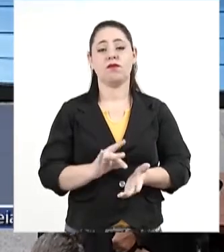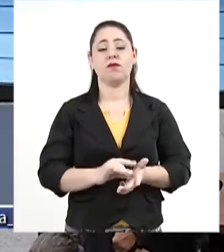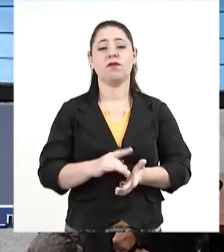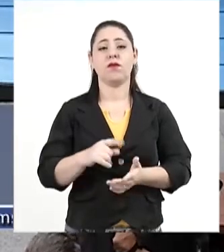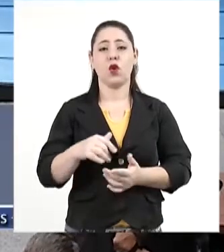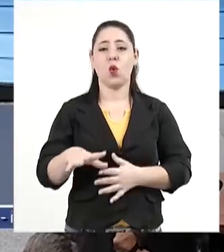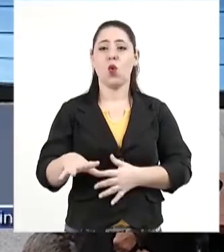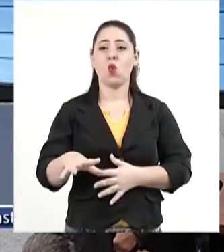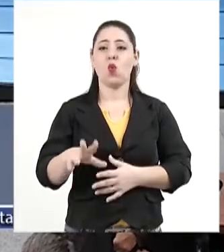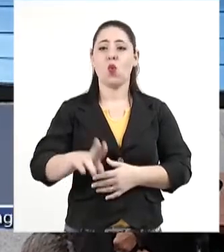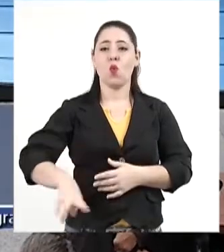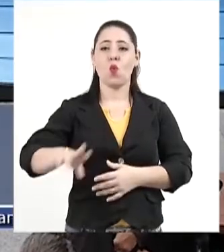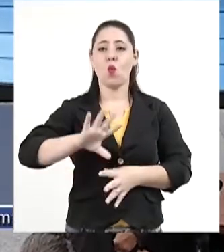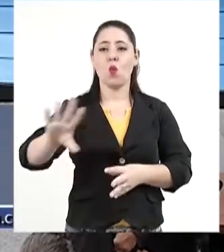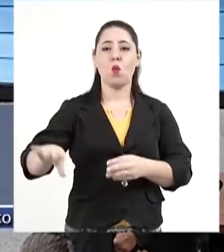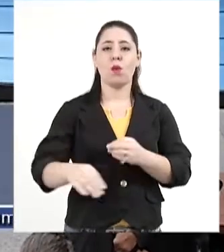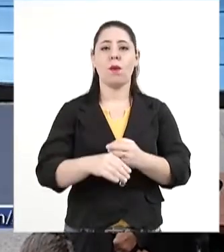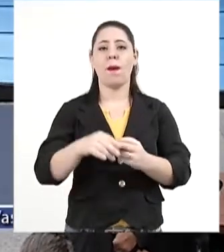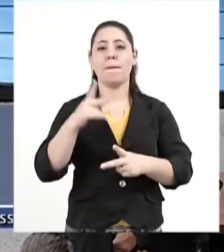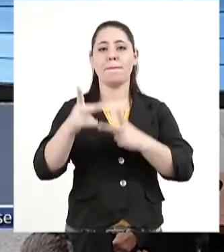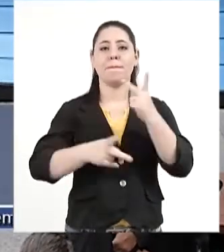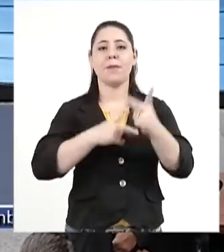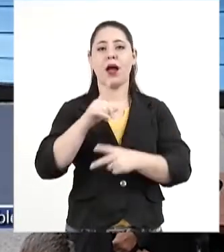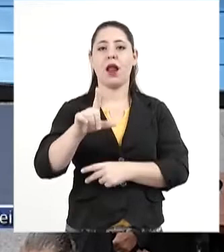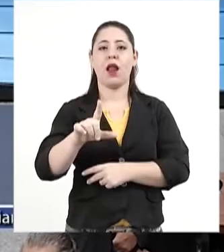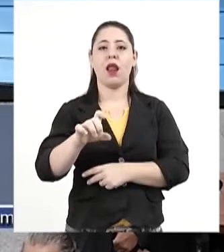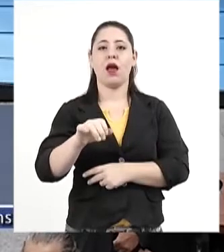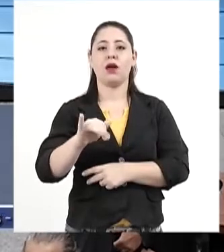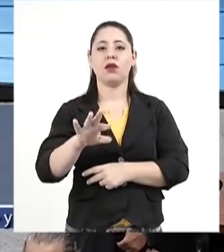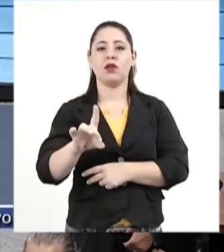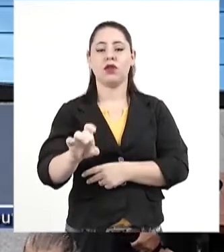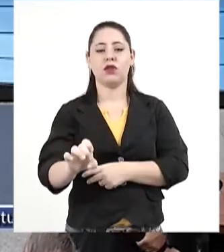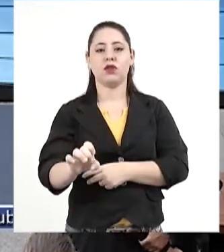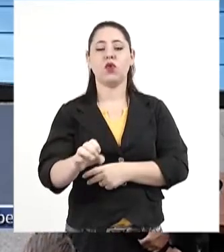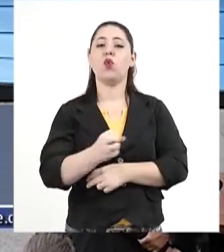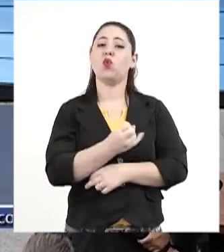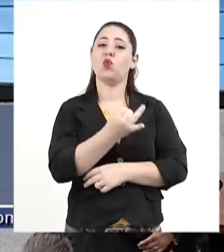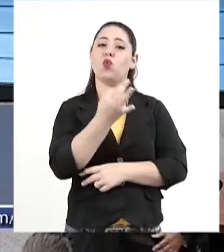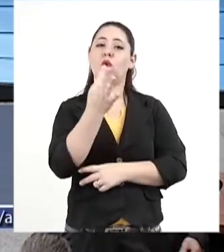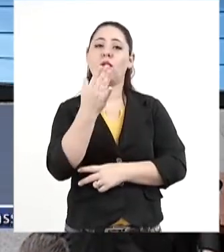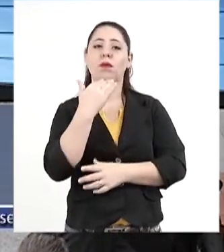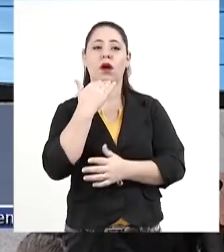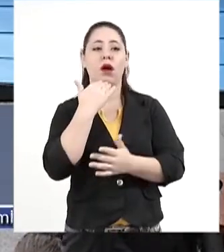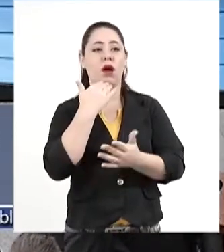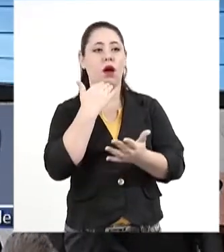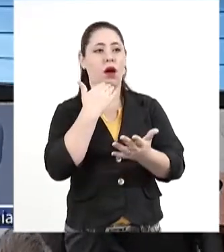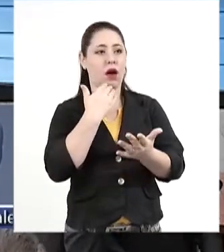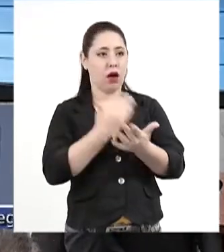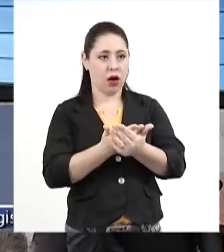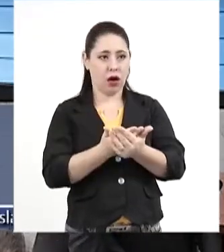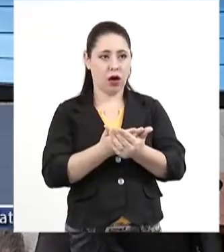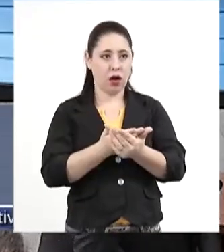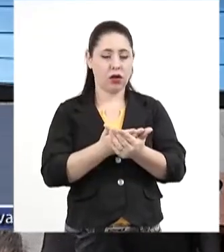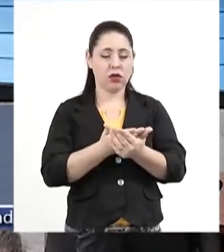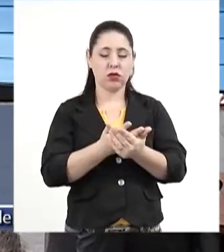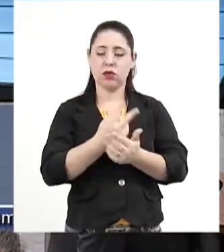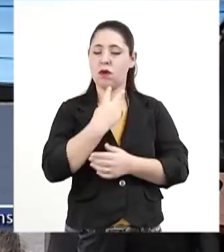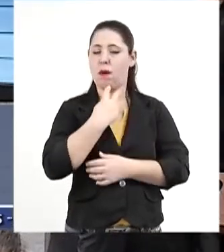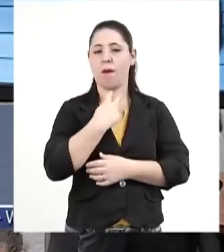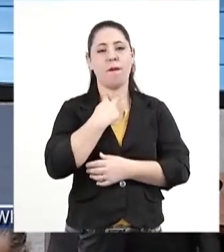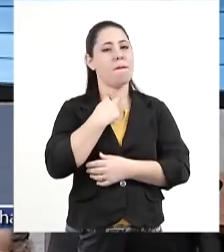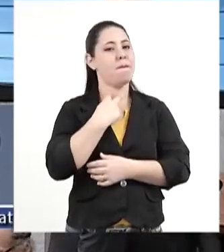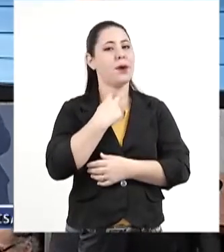Faço minhas as suas palavras, Leide. De fato, esses números são impressionantes. Nós não podemos